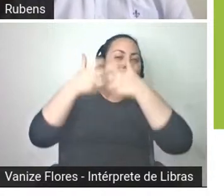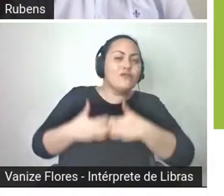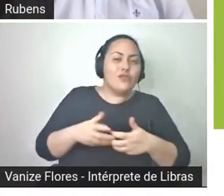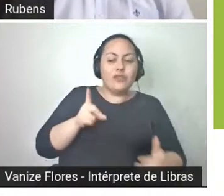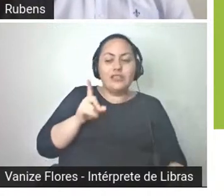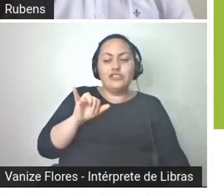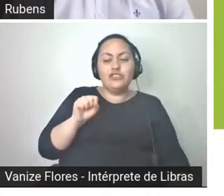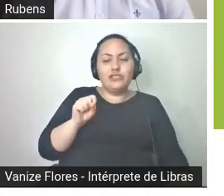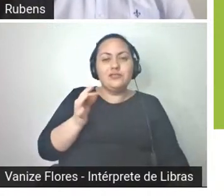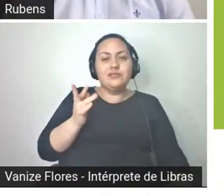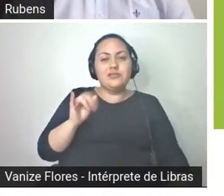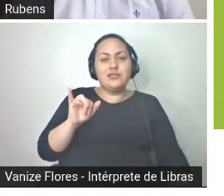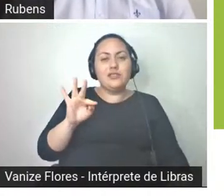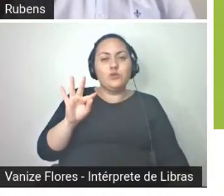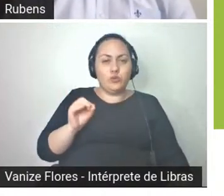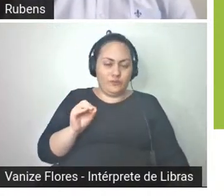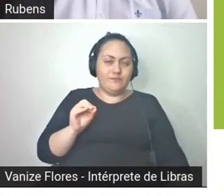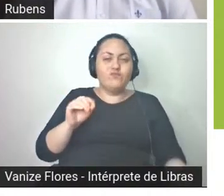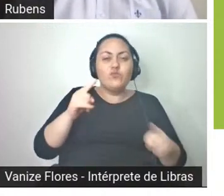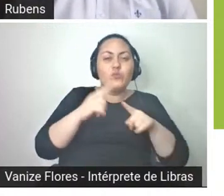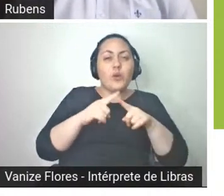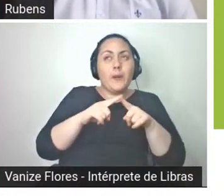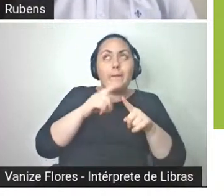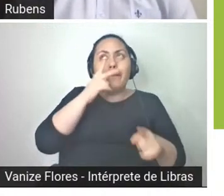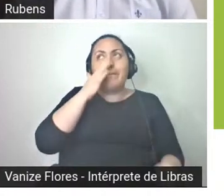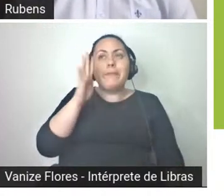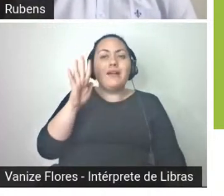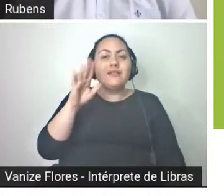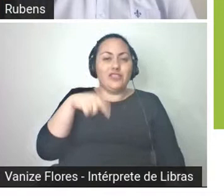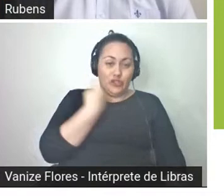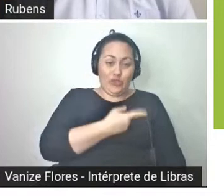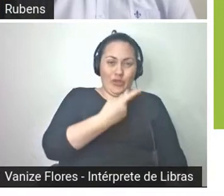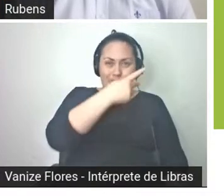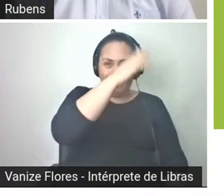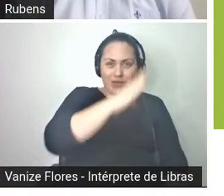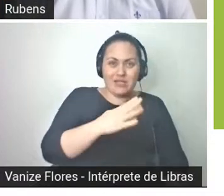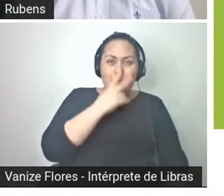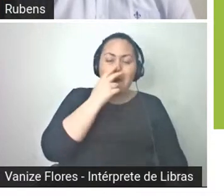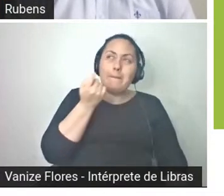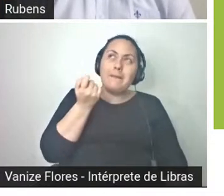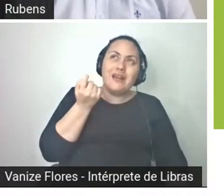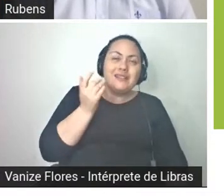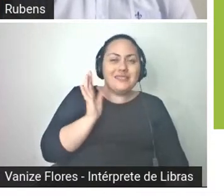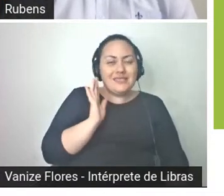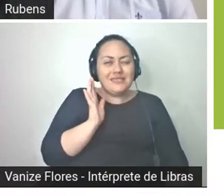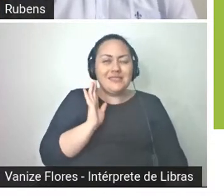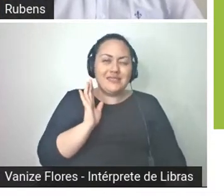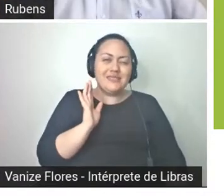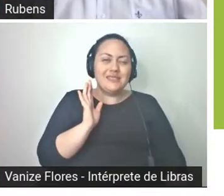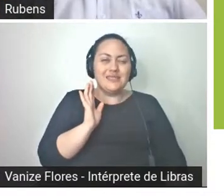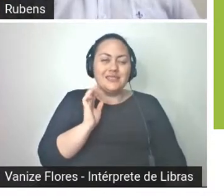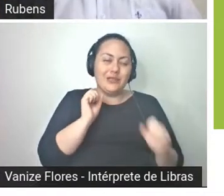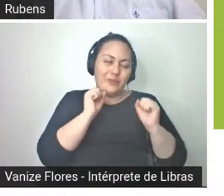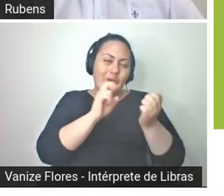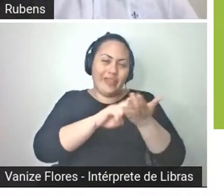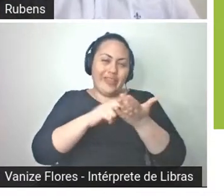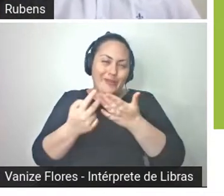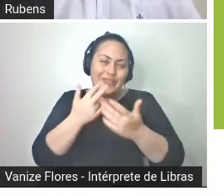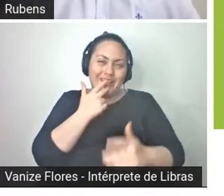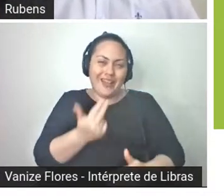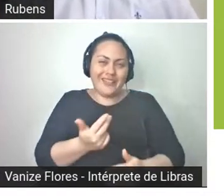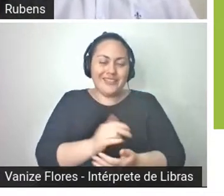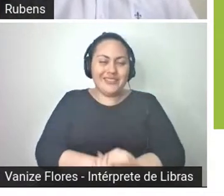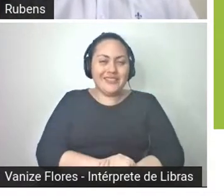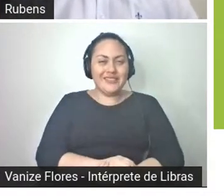Baker, porque ele é quase, para nós brasileiros, pode... In the United States, you have